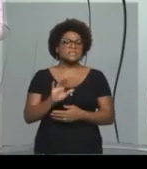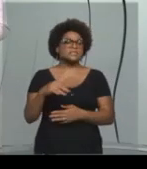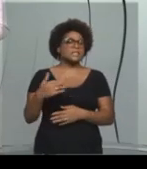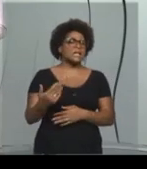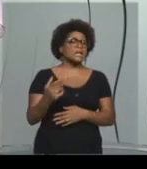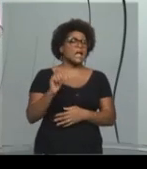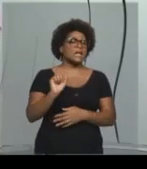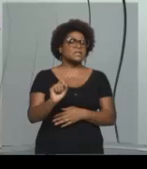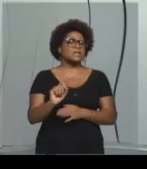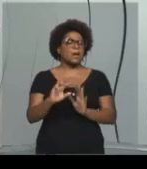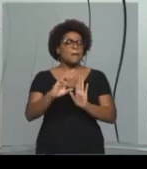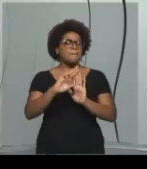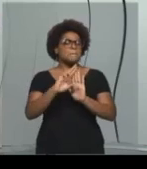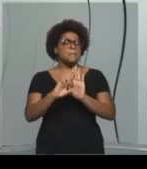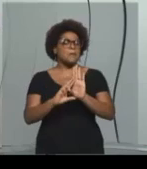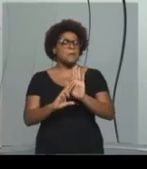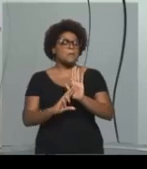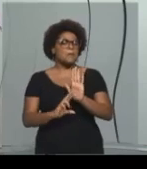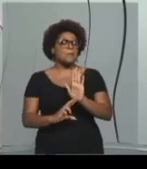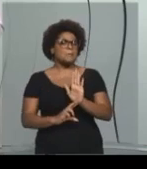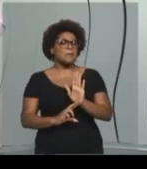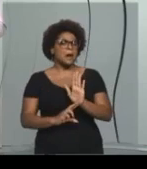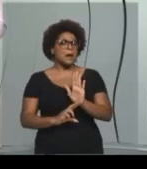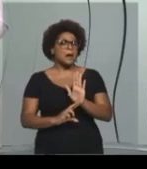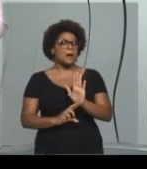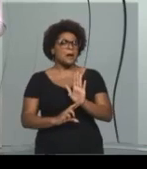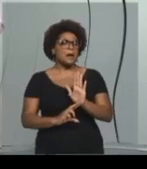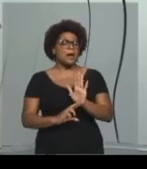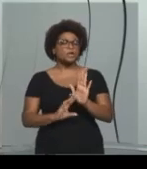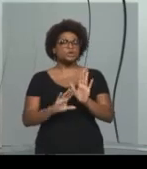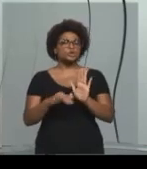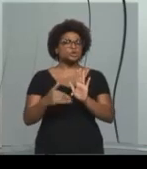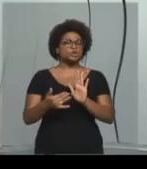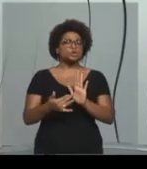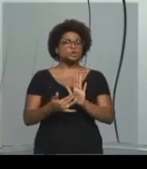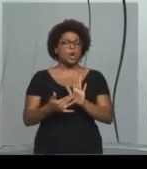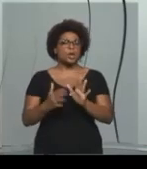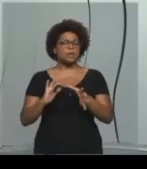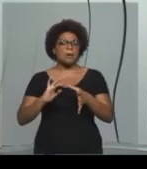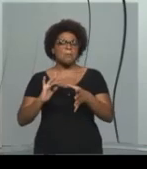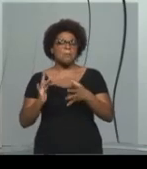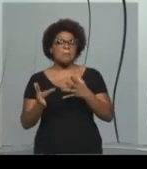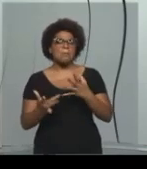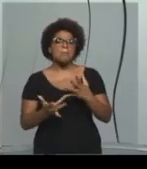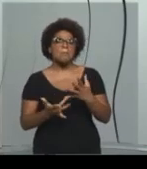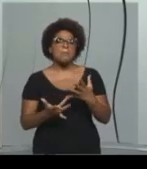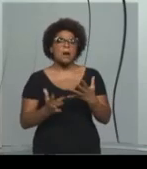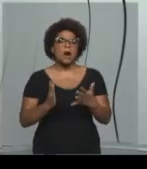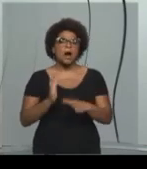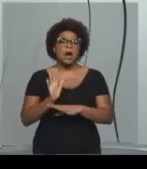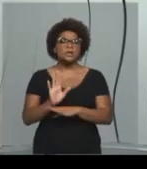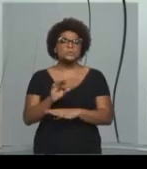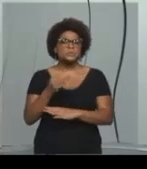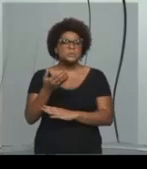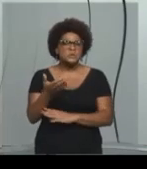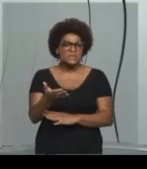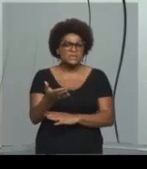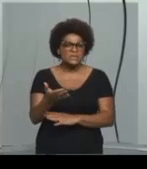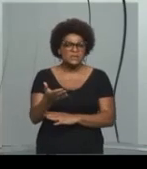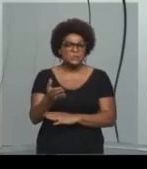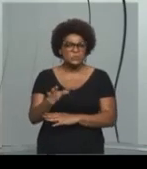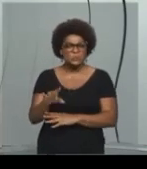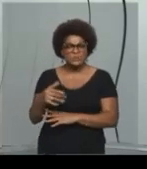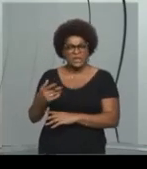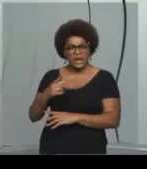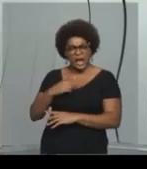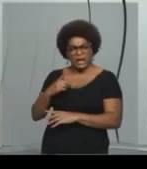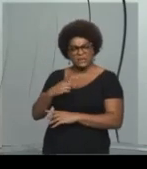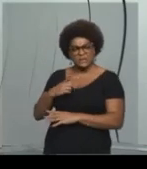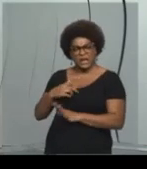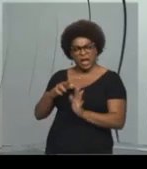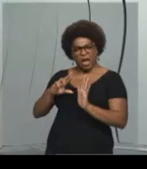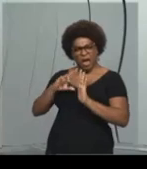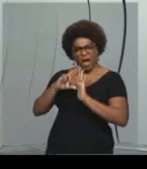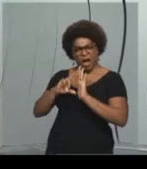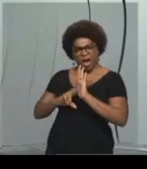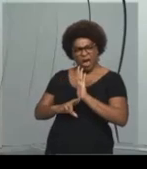também contribuiria para isso? Ou seja, será que estabelecer critérios claros, regras claras de